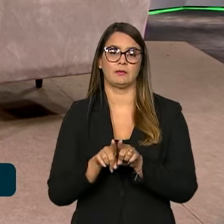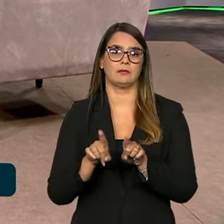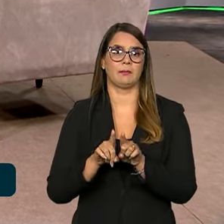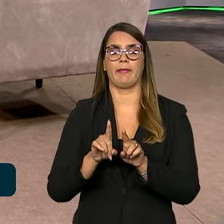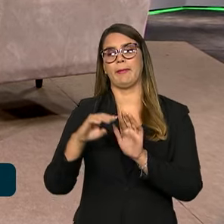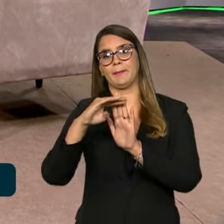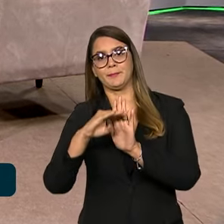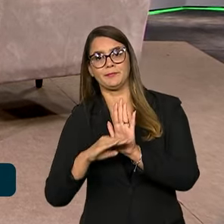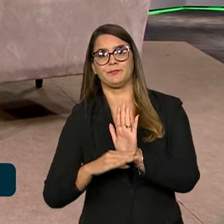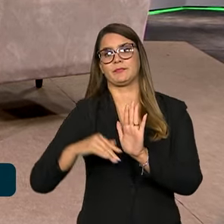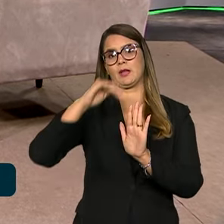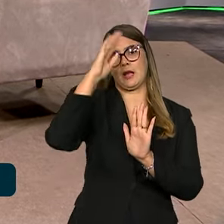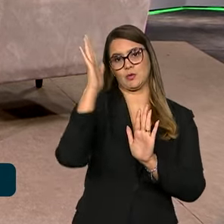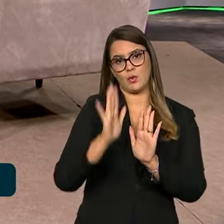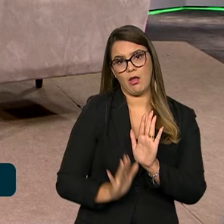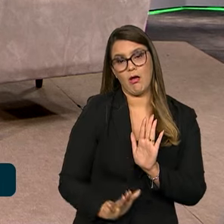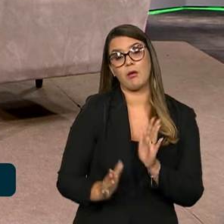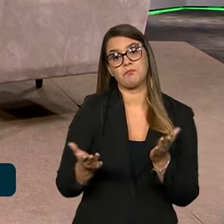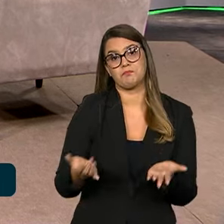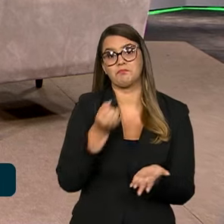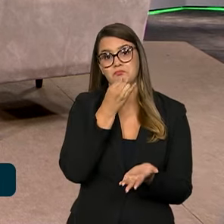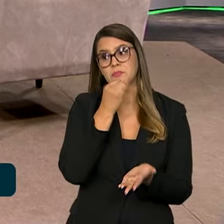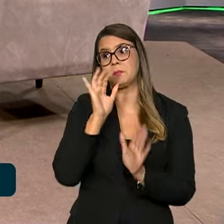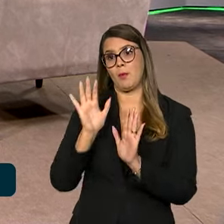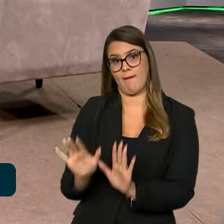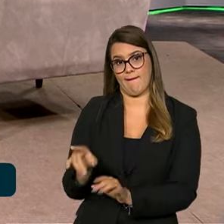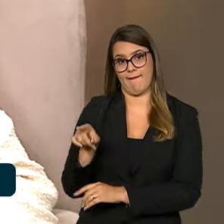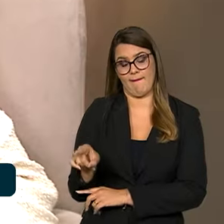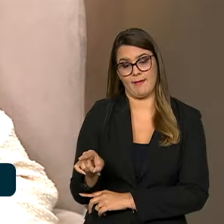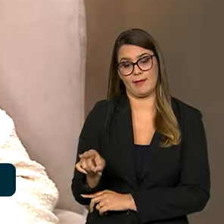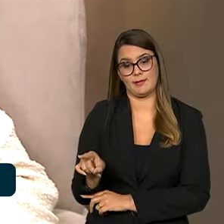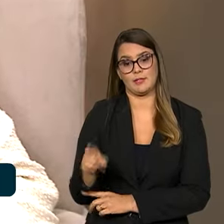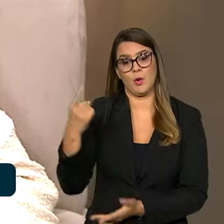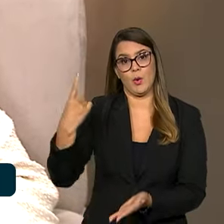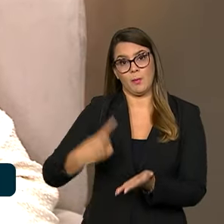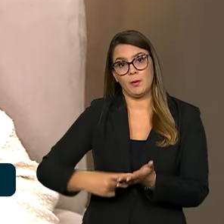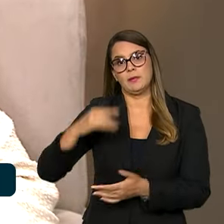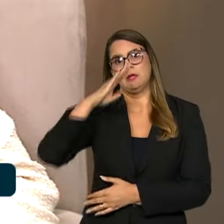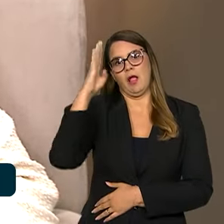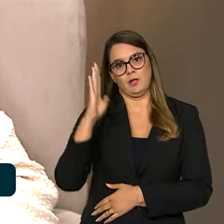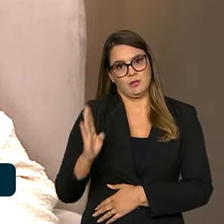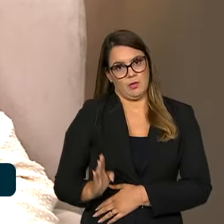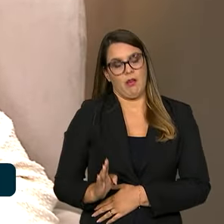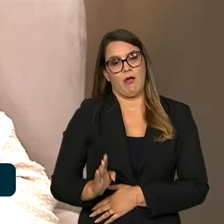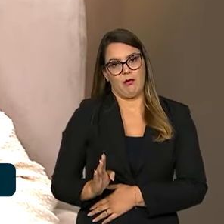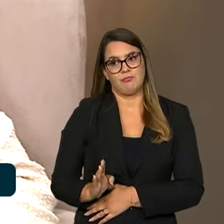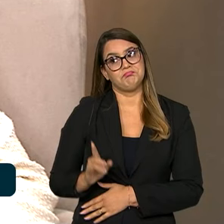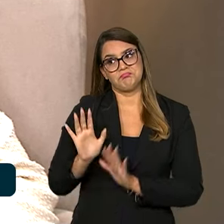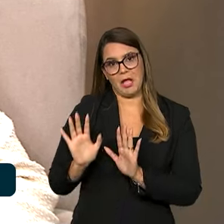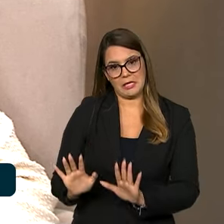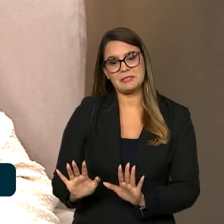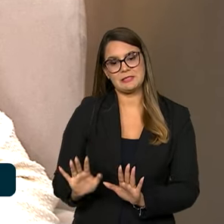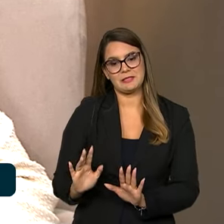diretrizes nacionais né como essa da da do compromisso nacional e e assim eu acho